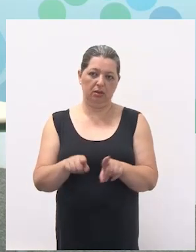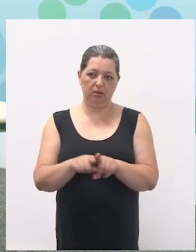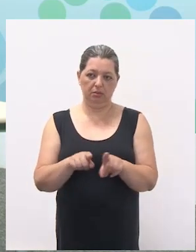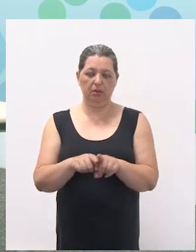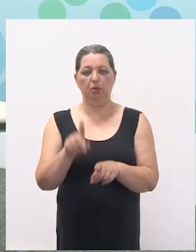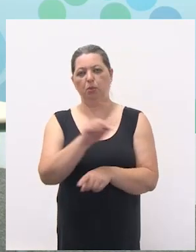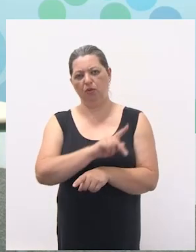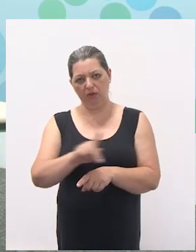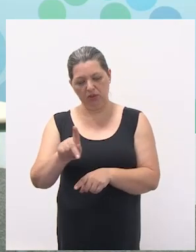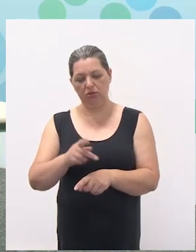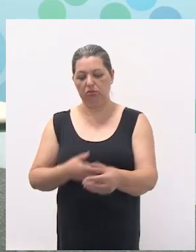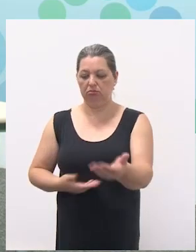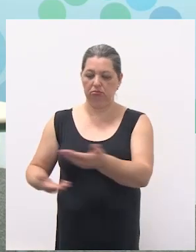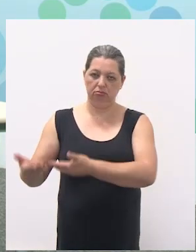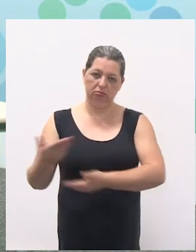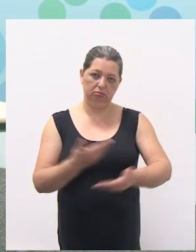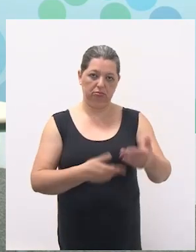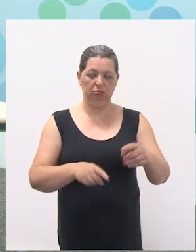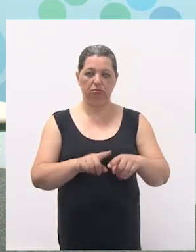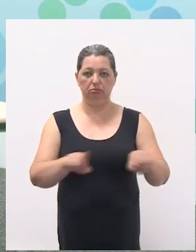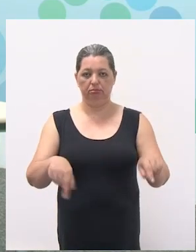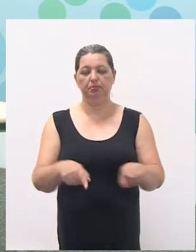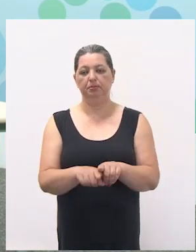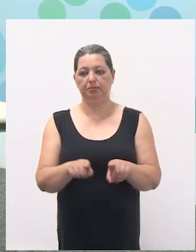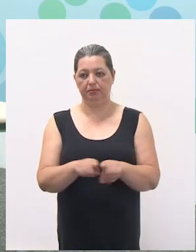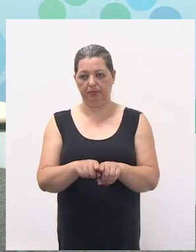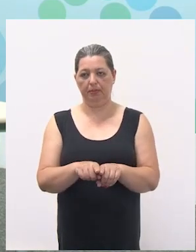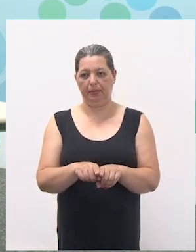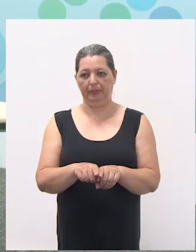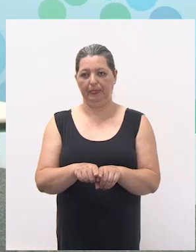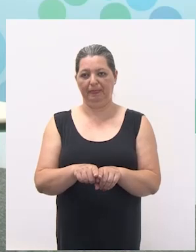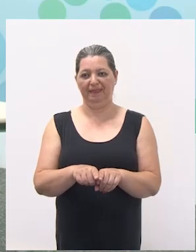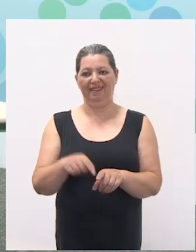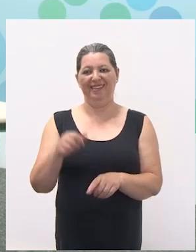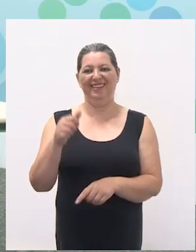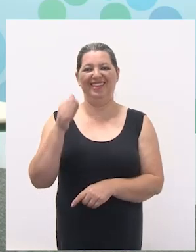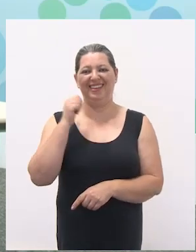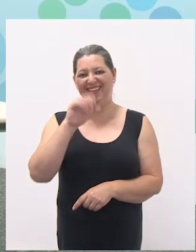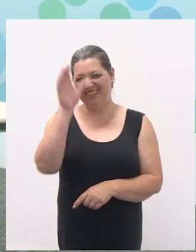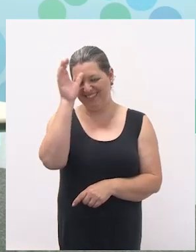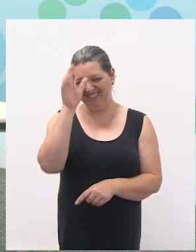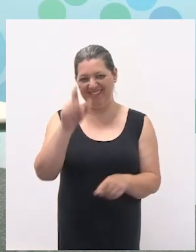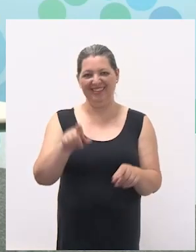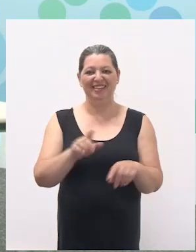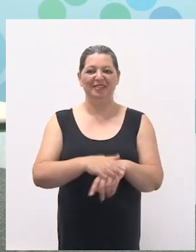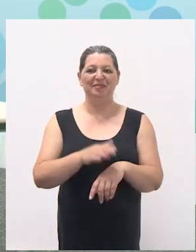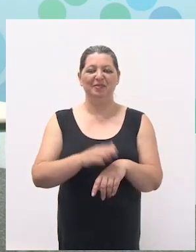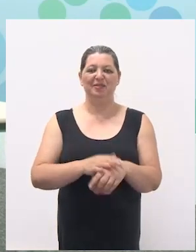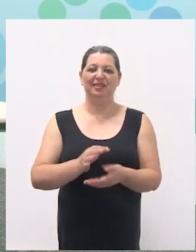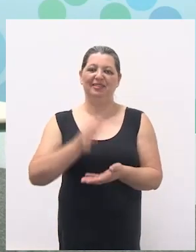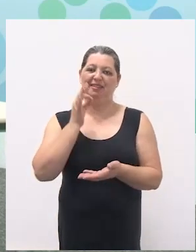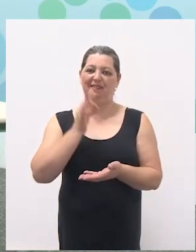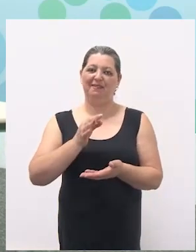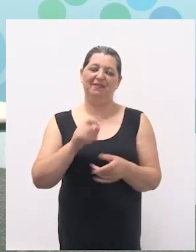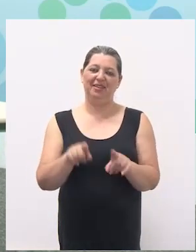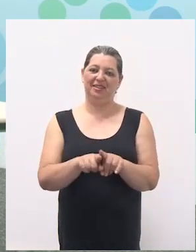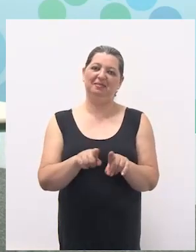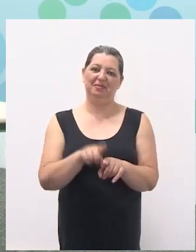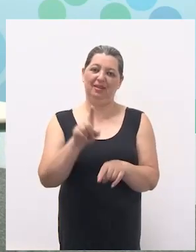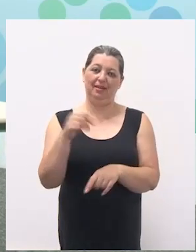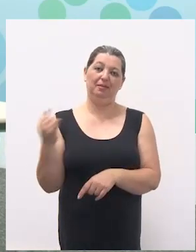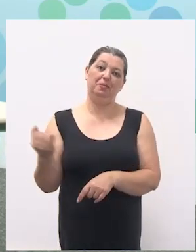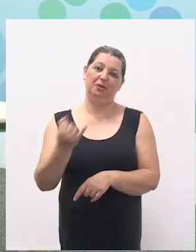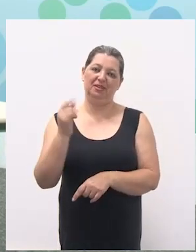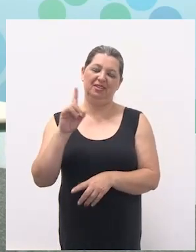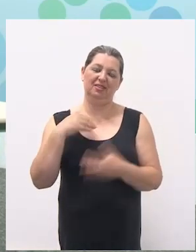sala comigo e principalmente também as tiazinhas que faz o café, né? Às vezes a gente chega cansadão. Importantíssimo.